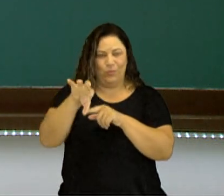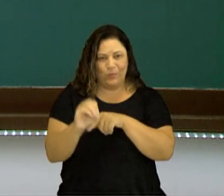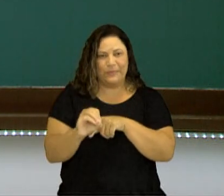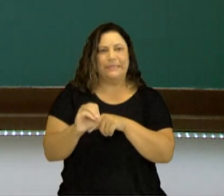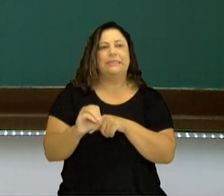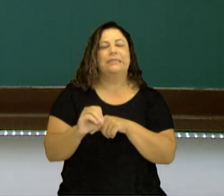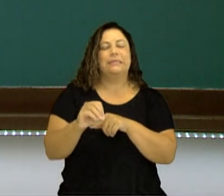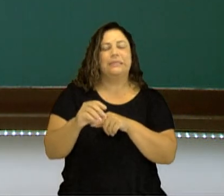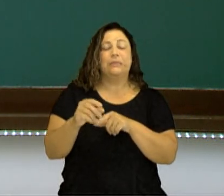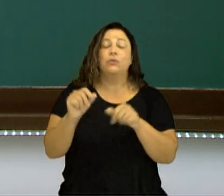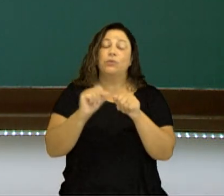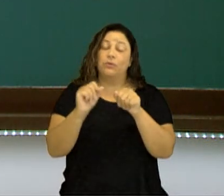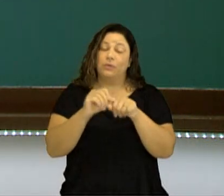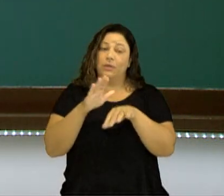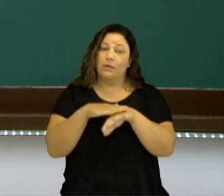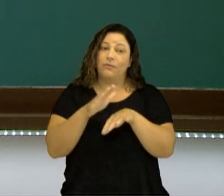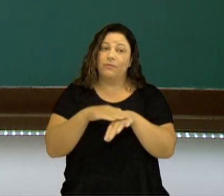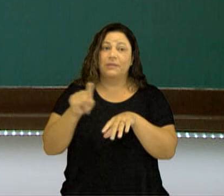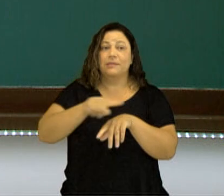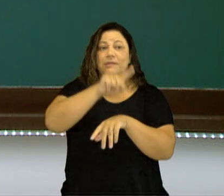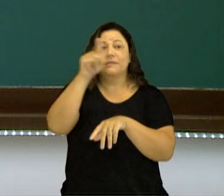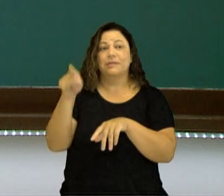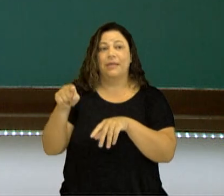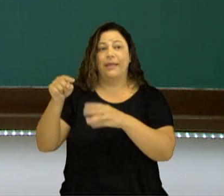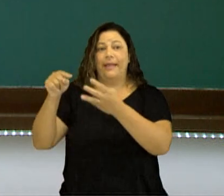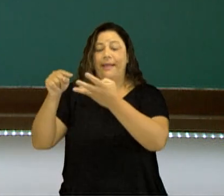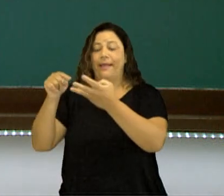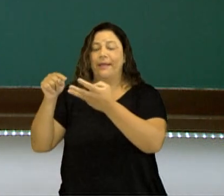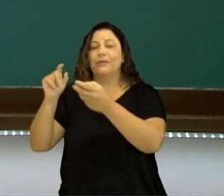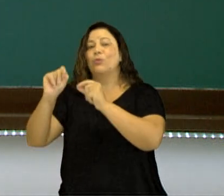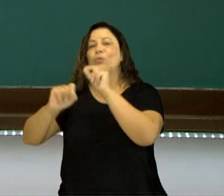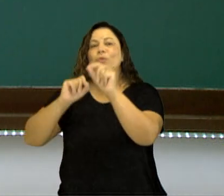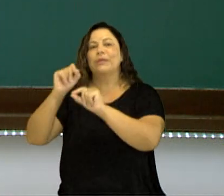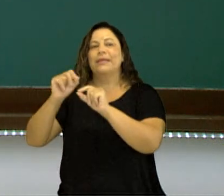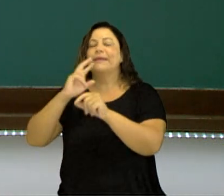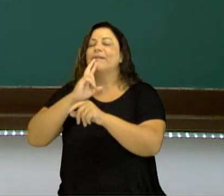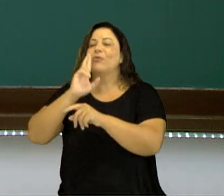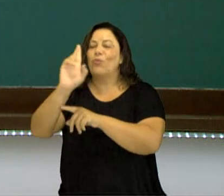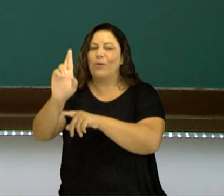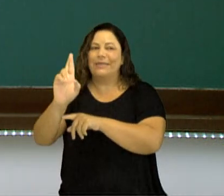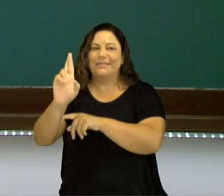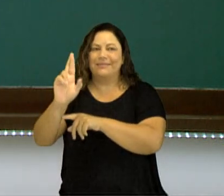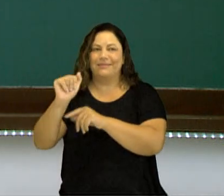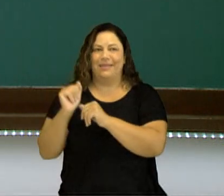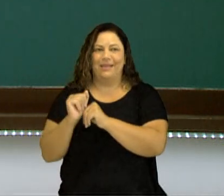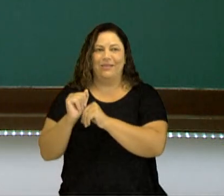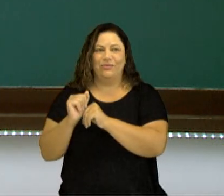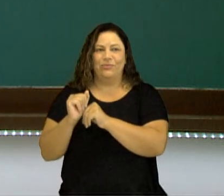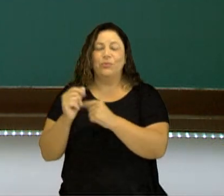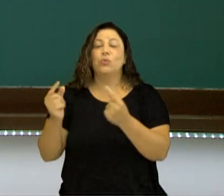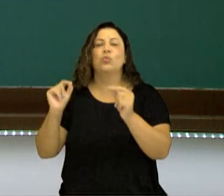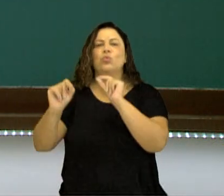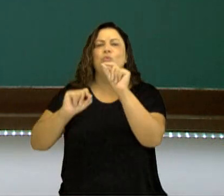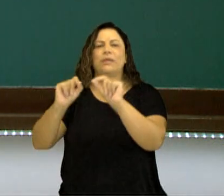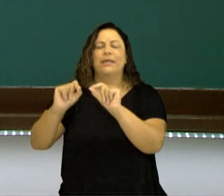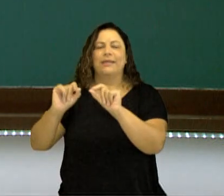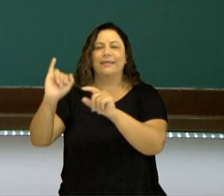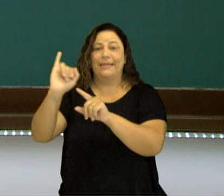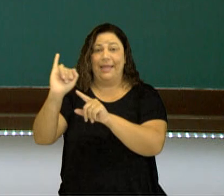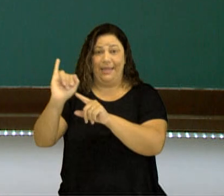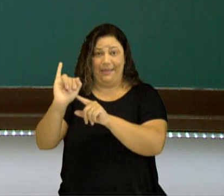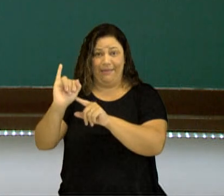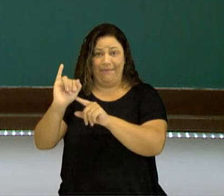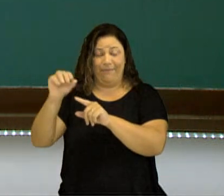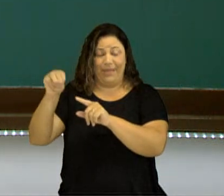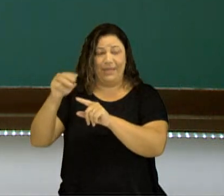executar, aquilo que eu quero fazer. E as opções, ou seja, o resultado desejado, eu vou encontrar ali as